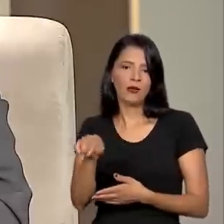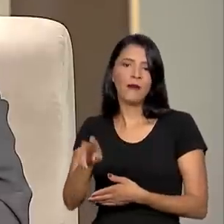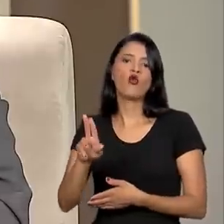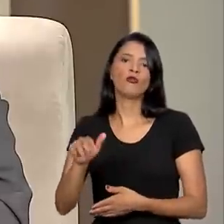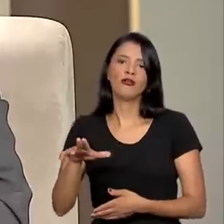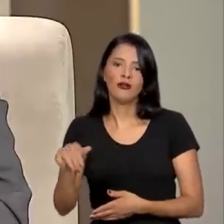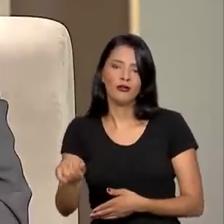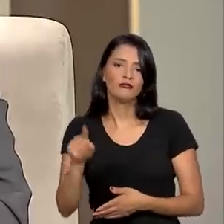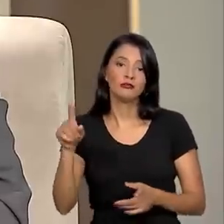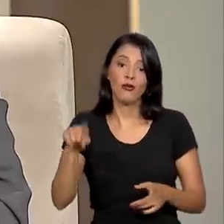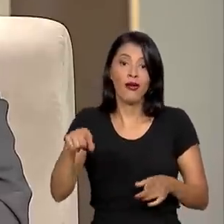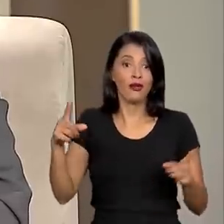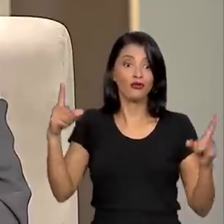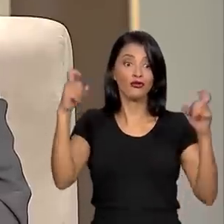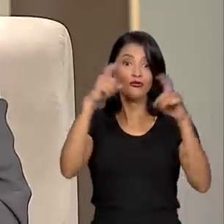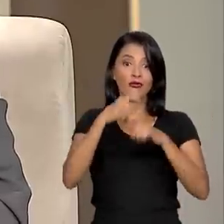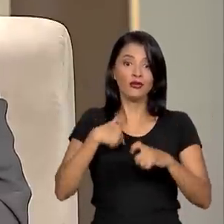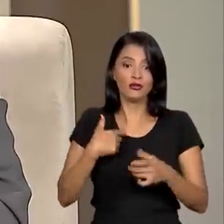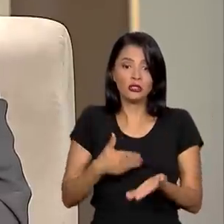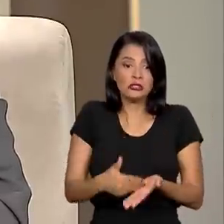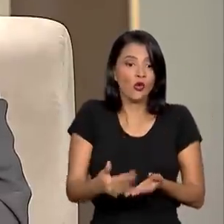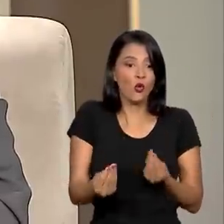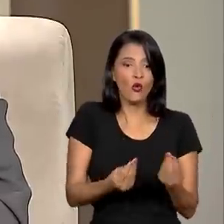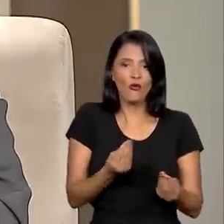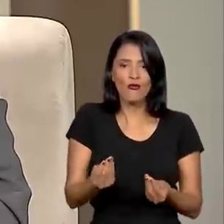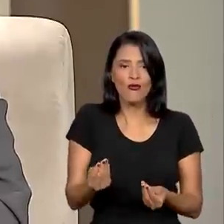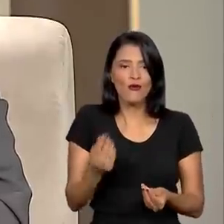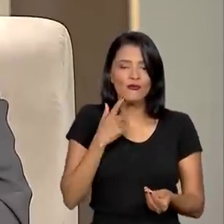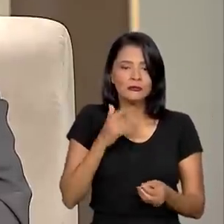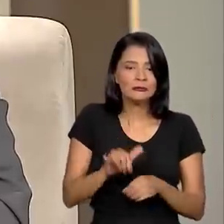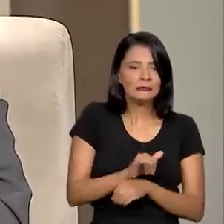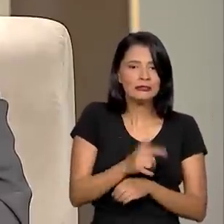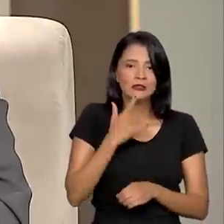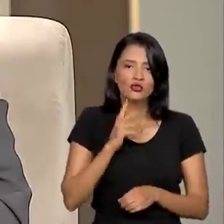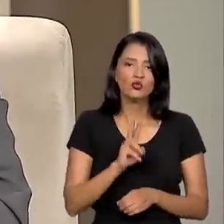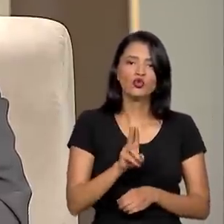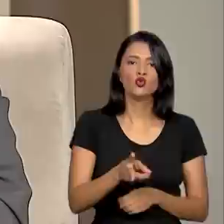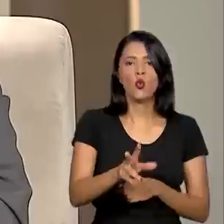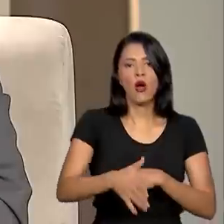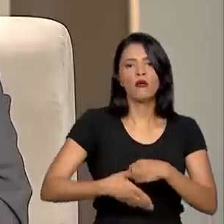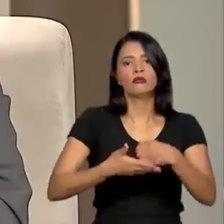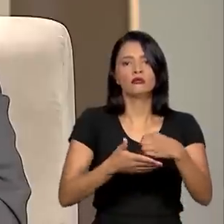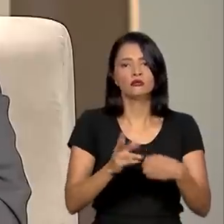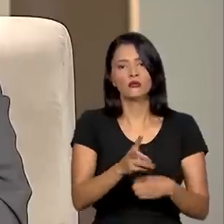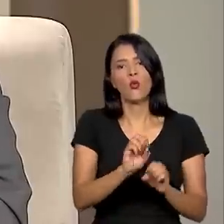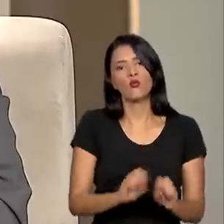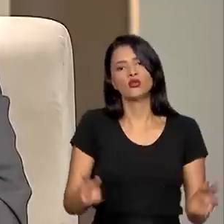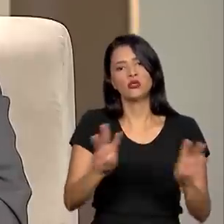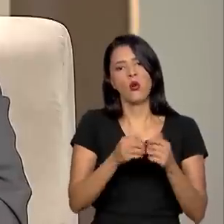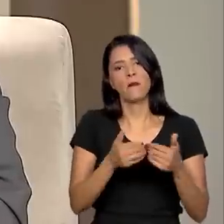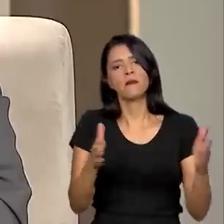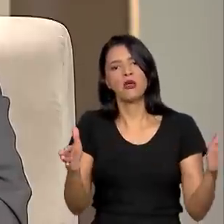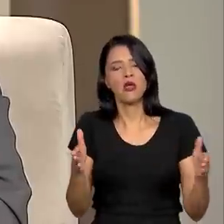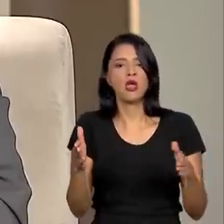dificulta muito qualquer iniciativa de sustentabilidade. Nós